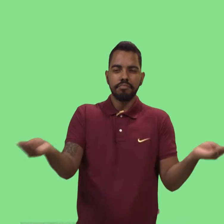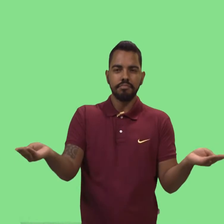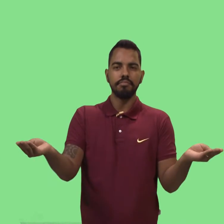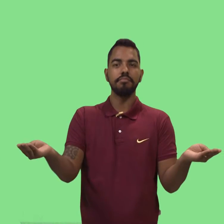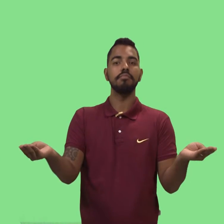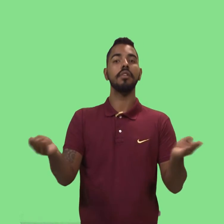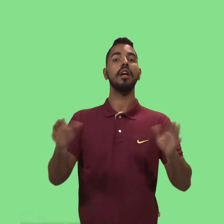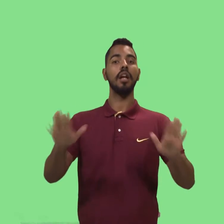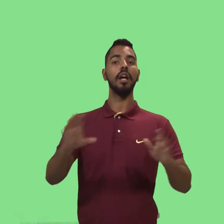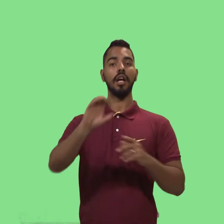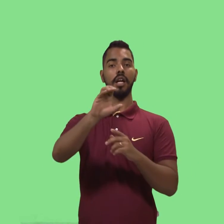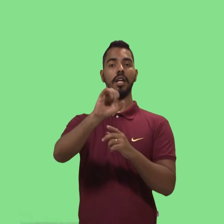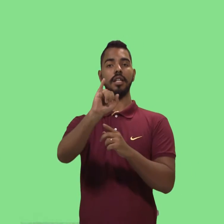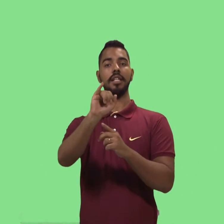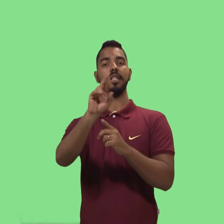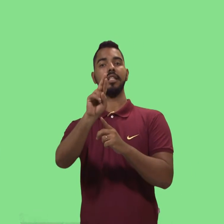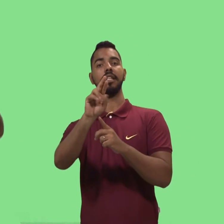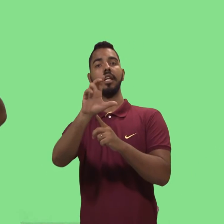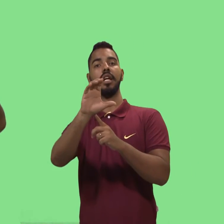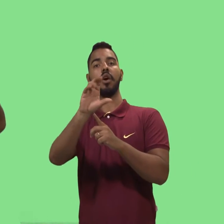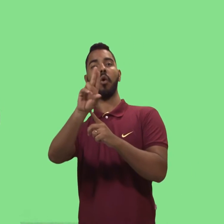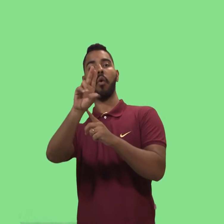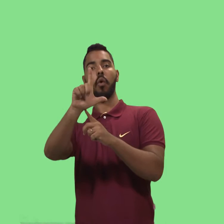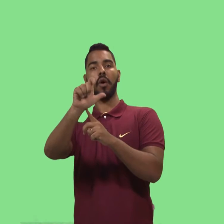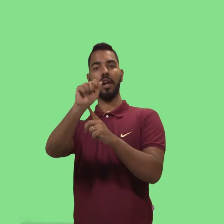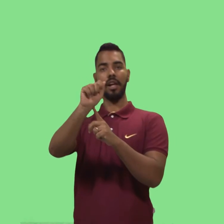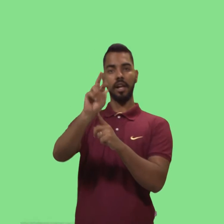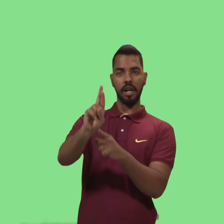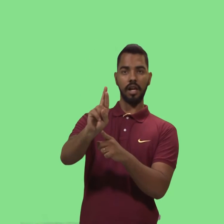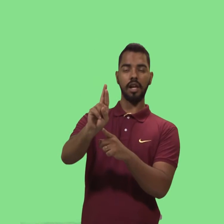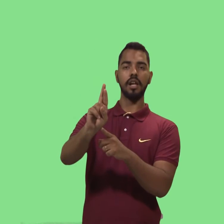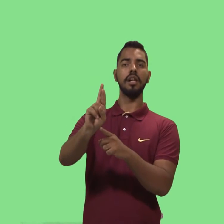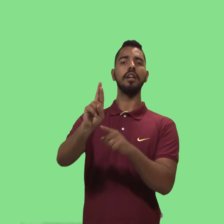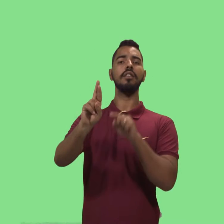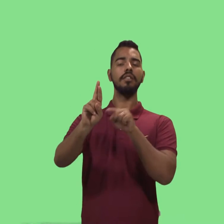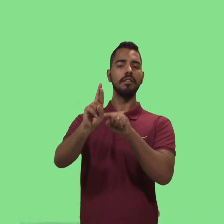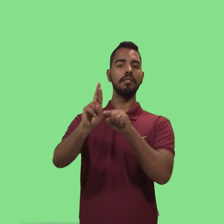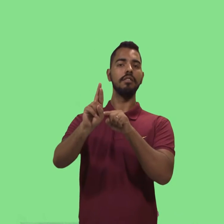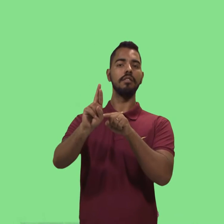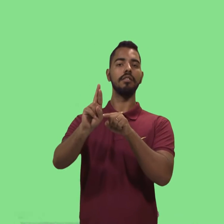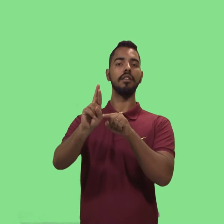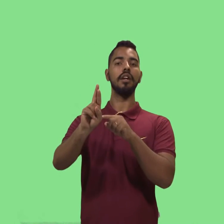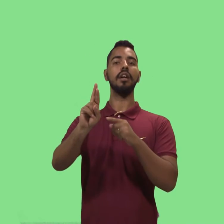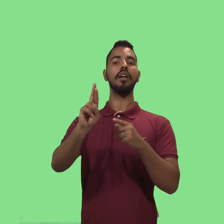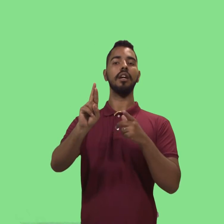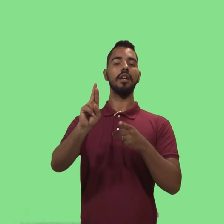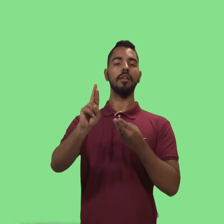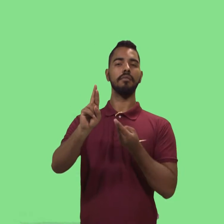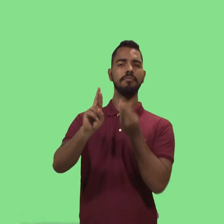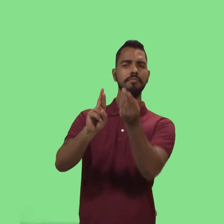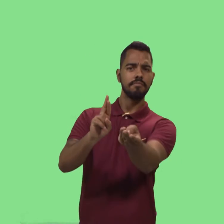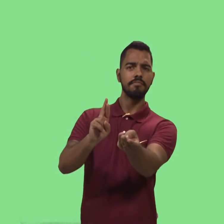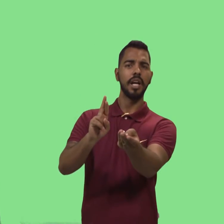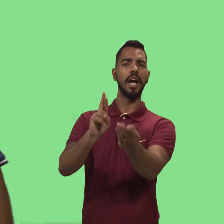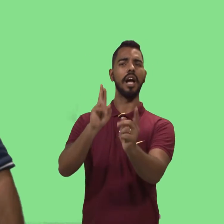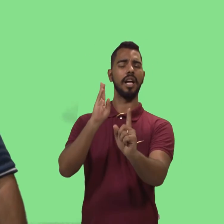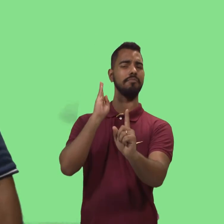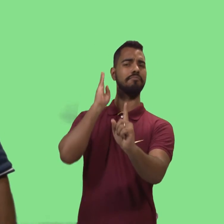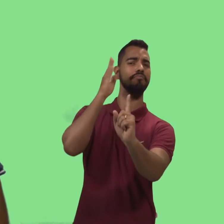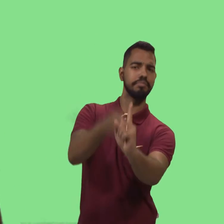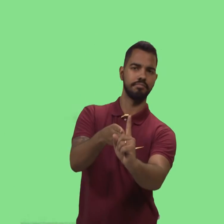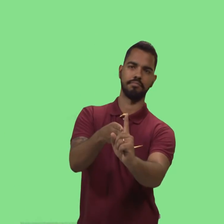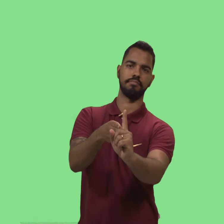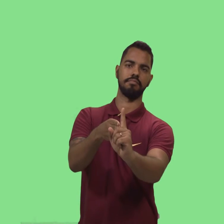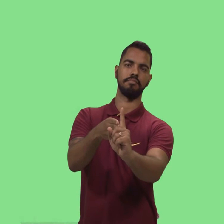instituições, a circular precisa dar ao seu receptor a impressão de que o texto foi escrito exclusivamente